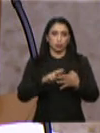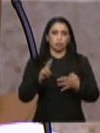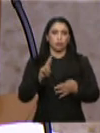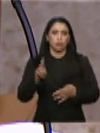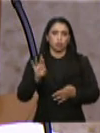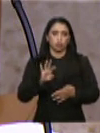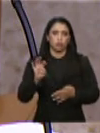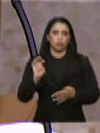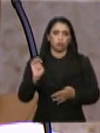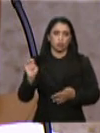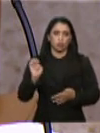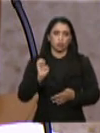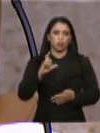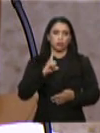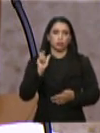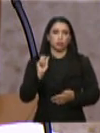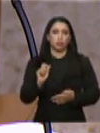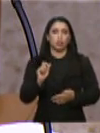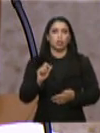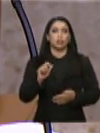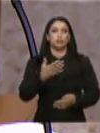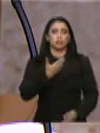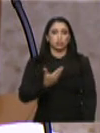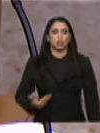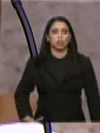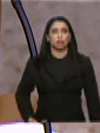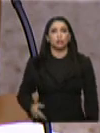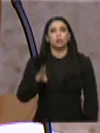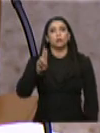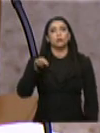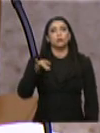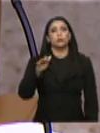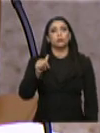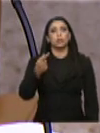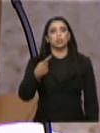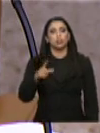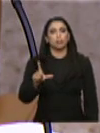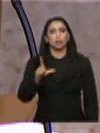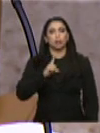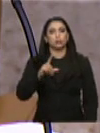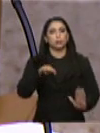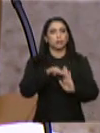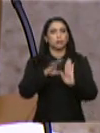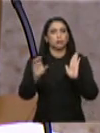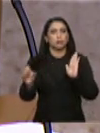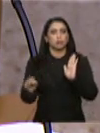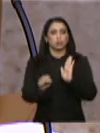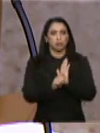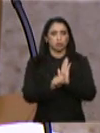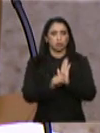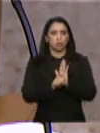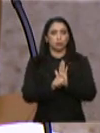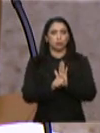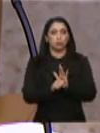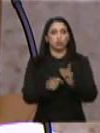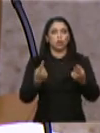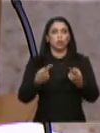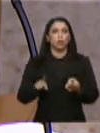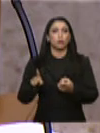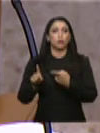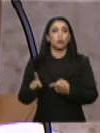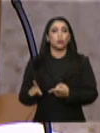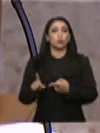recursos extraordinários da União, em sede de mandados de segurança e contra